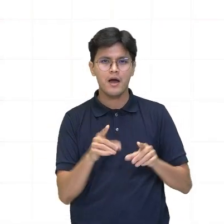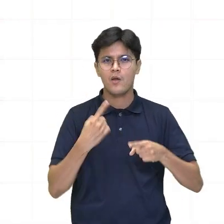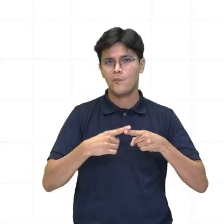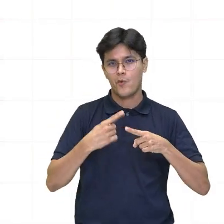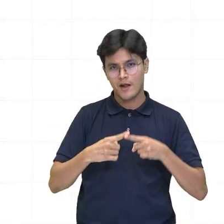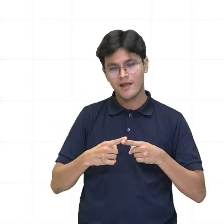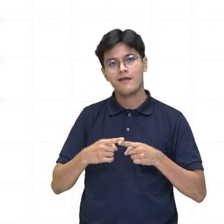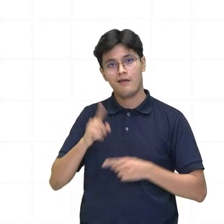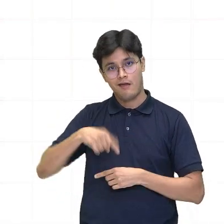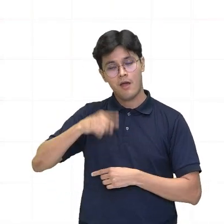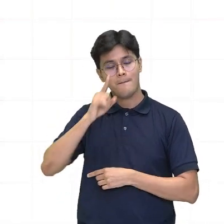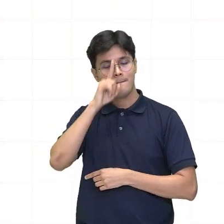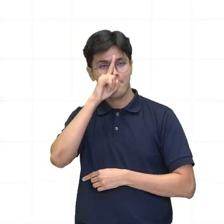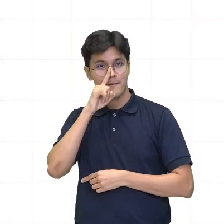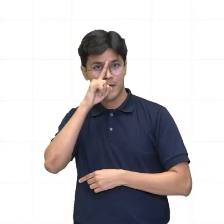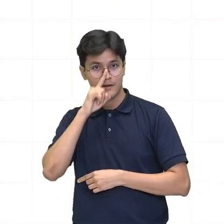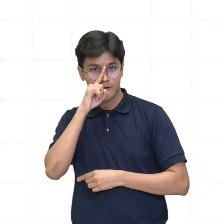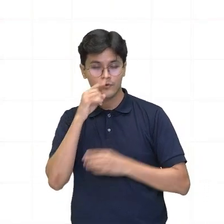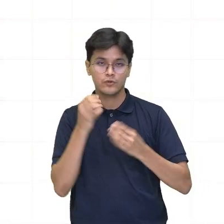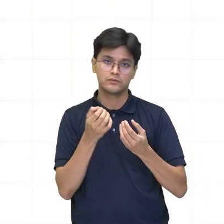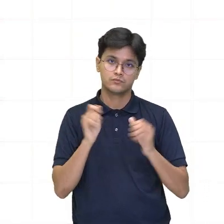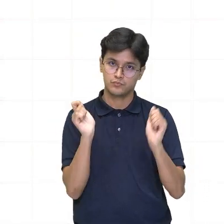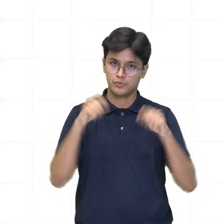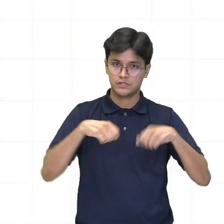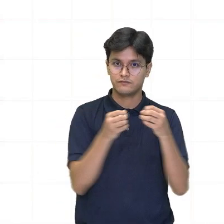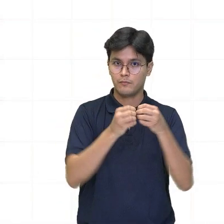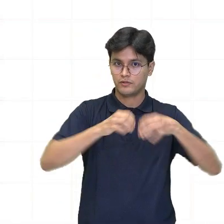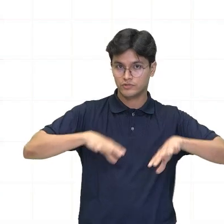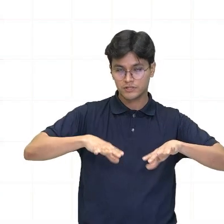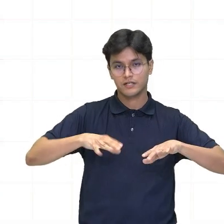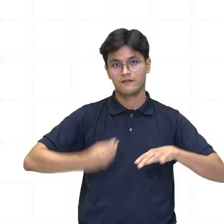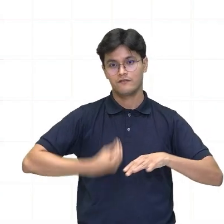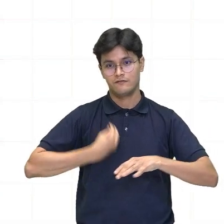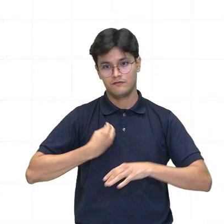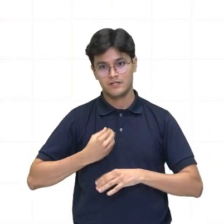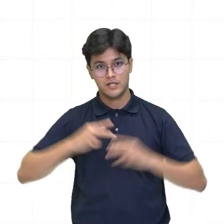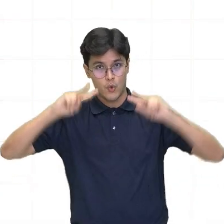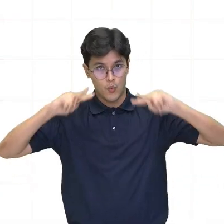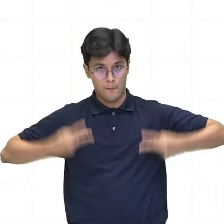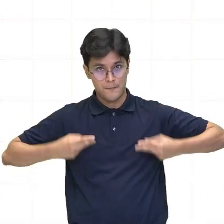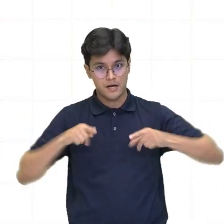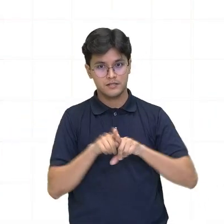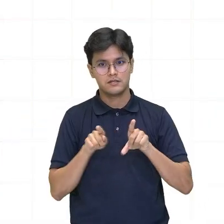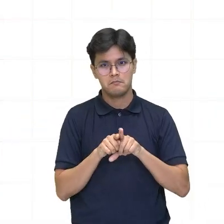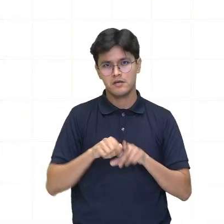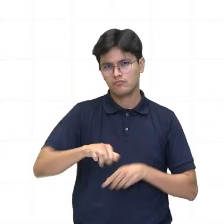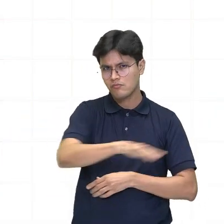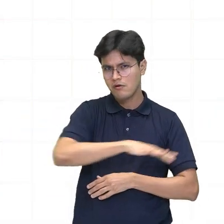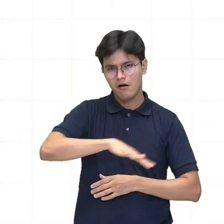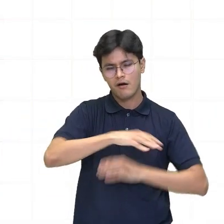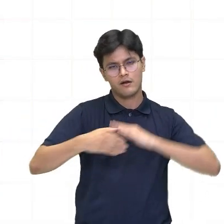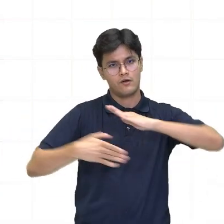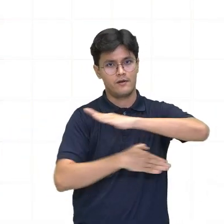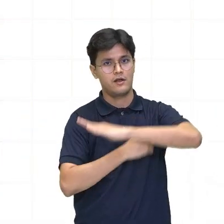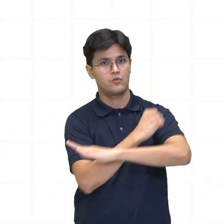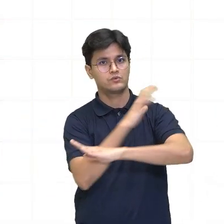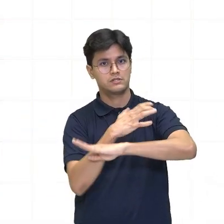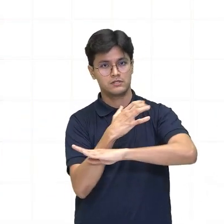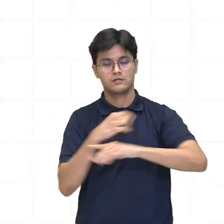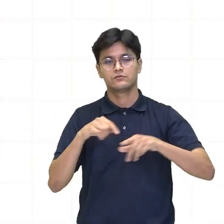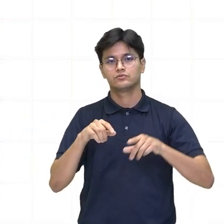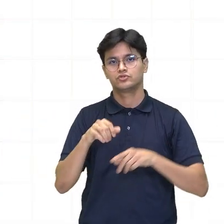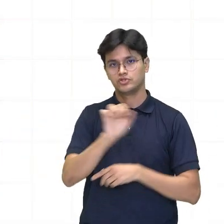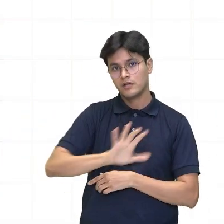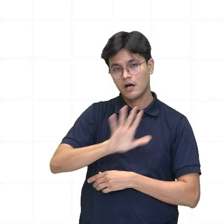para a nossa vida e também para o ecossistema de uma forma geral. Risco de acidentes, né? Acidentes graves que